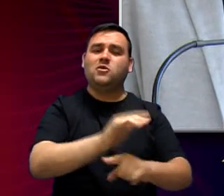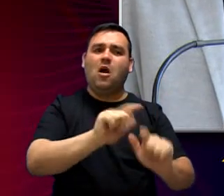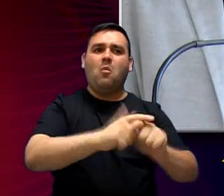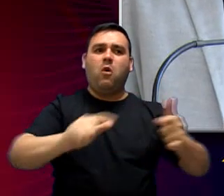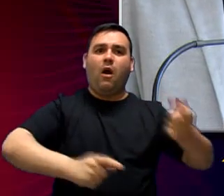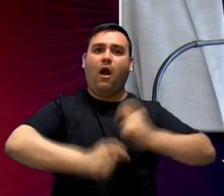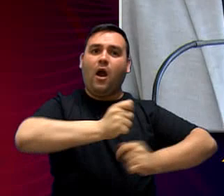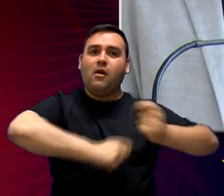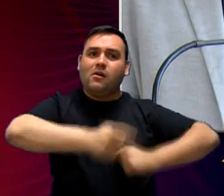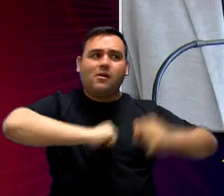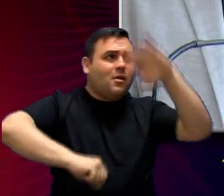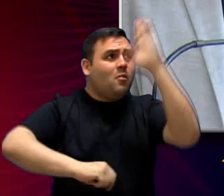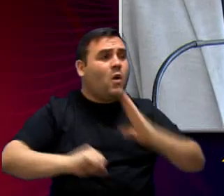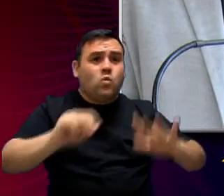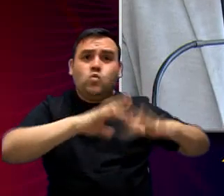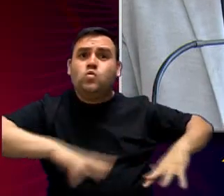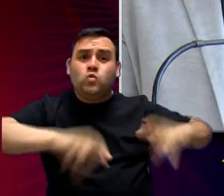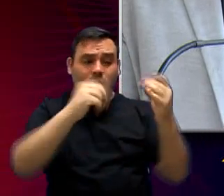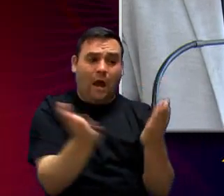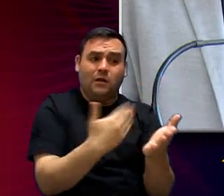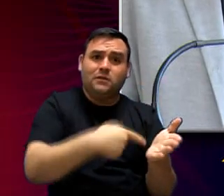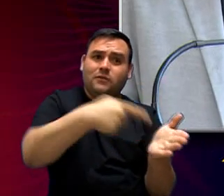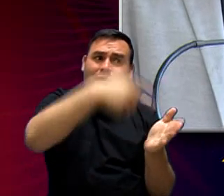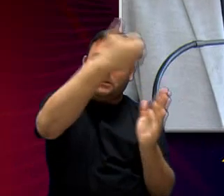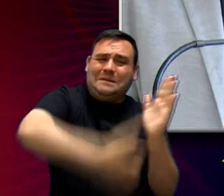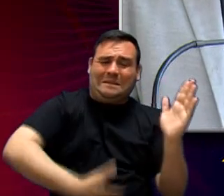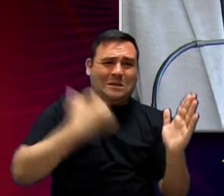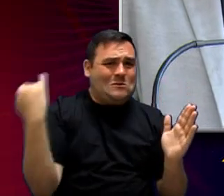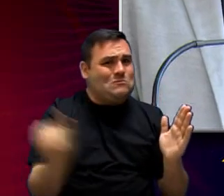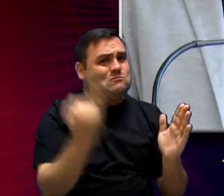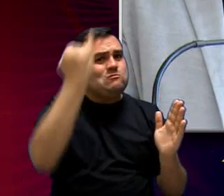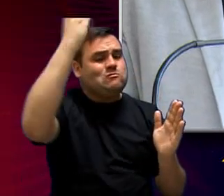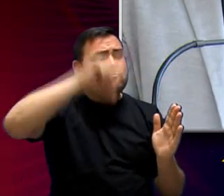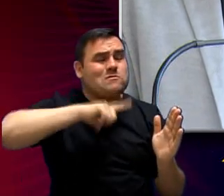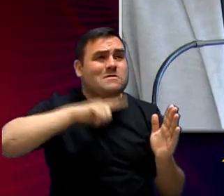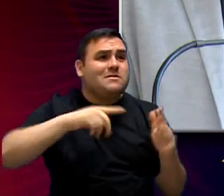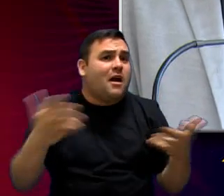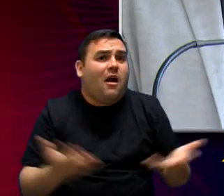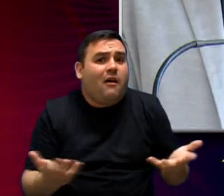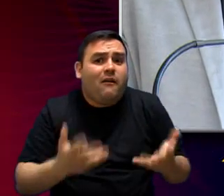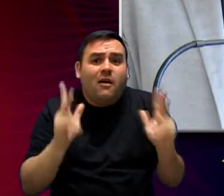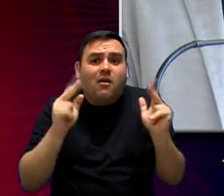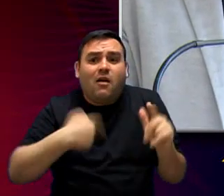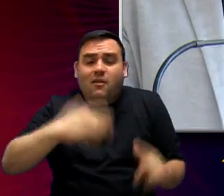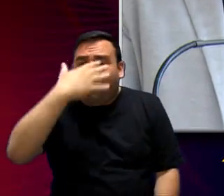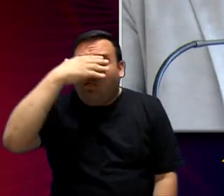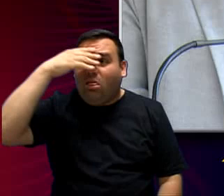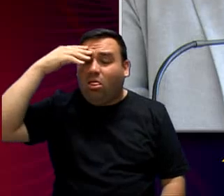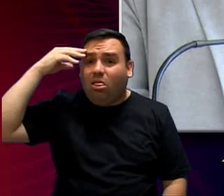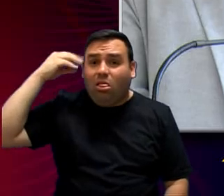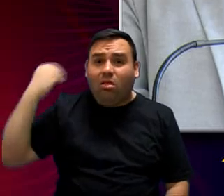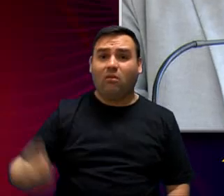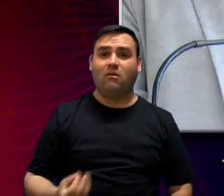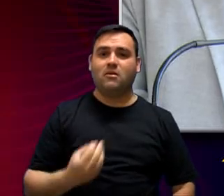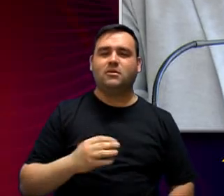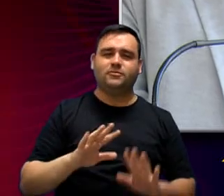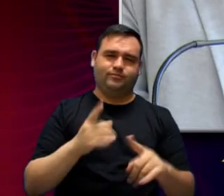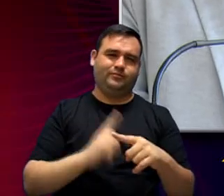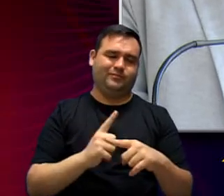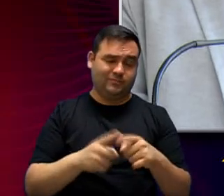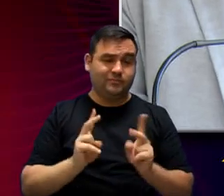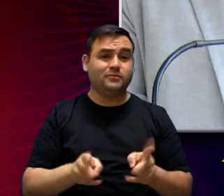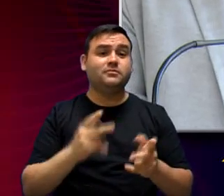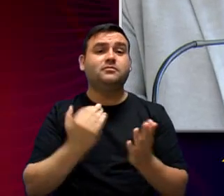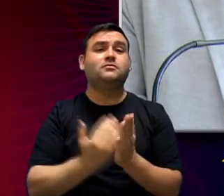desenvolver a economia do país. Tem citado em livros assim importantíssimos. E aí nós esquecemos a nossa memória. Porque, veja bem, cada